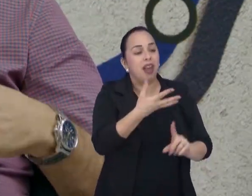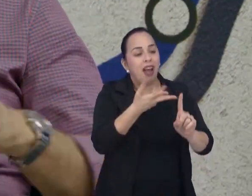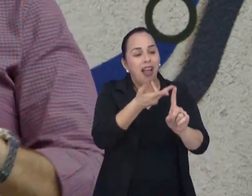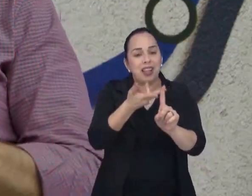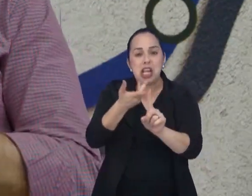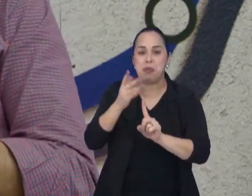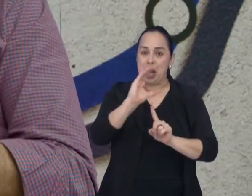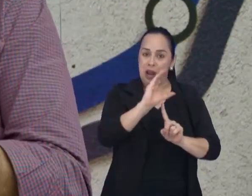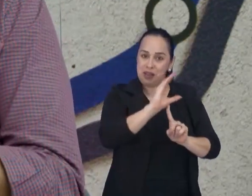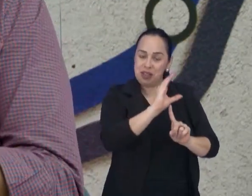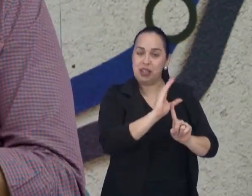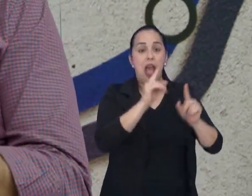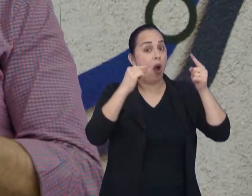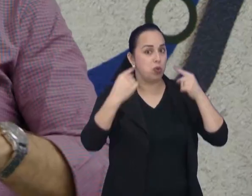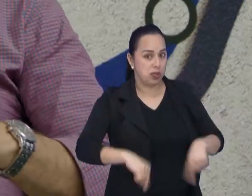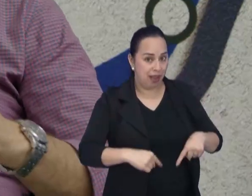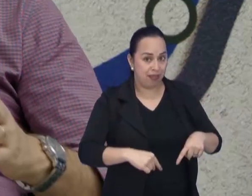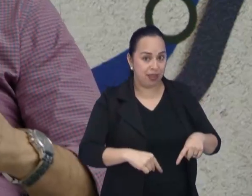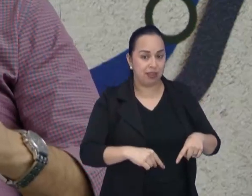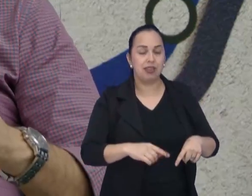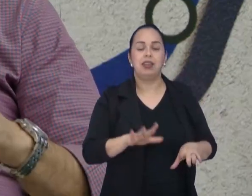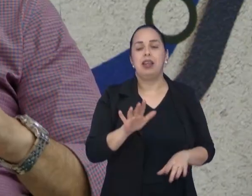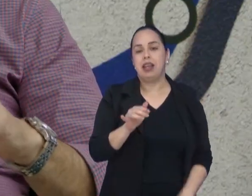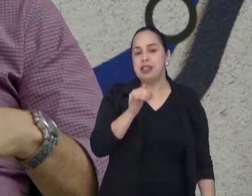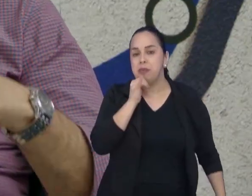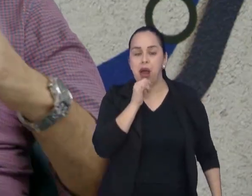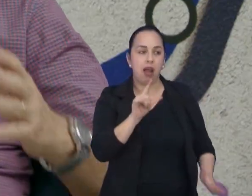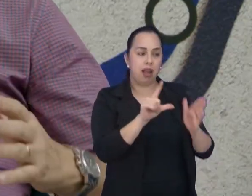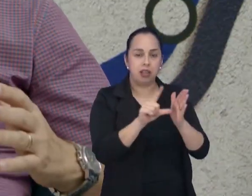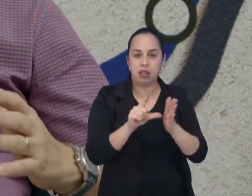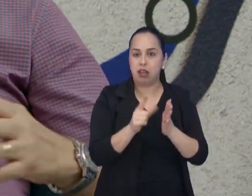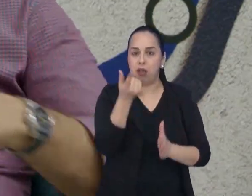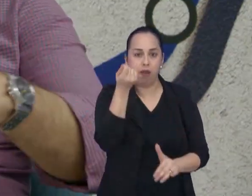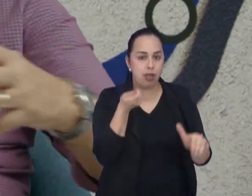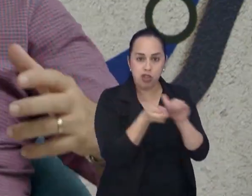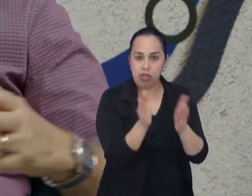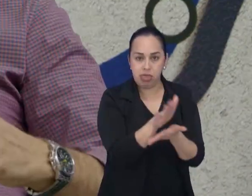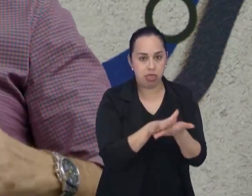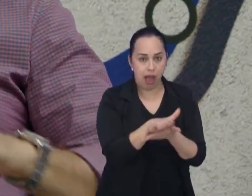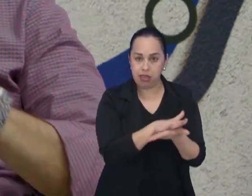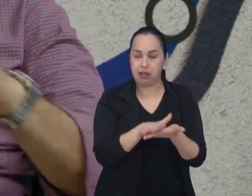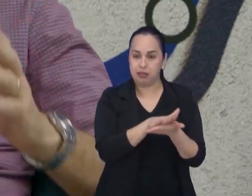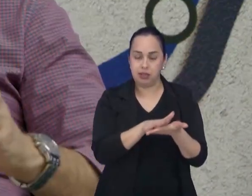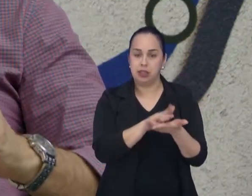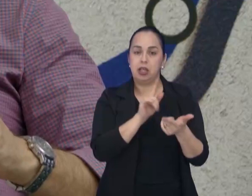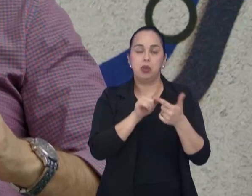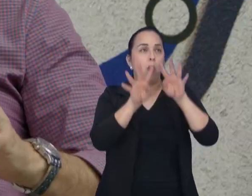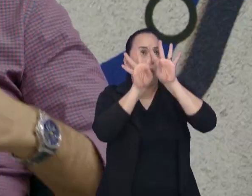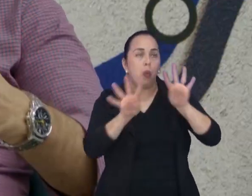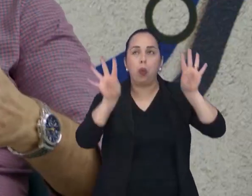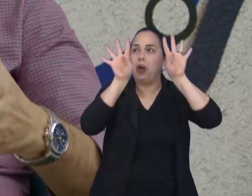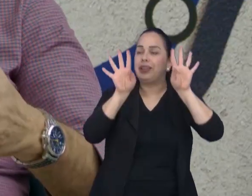é importante. Então, esse é mais um desafio. Aquele comerciante que não investir nessa movimentação, no enfeite da sua